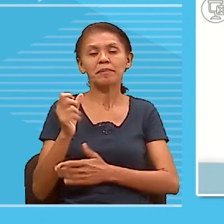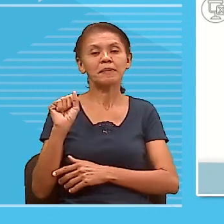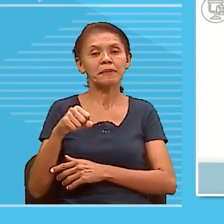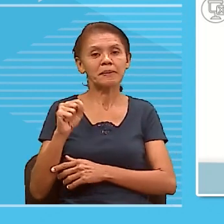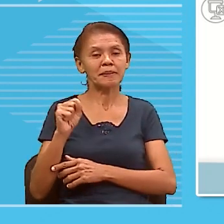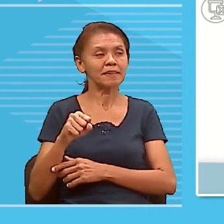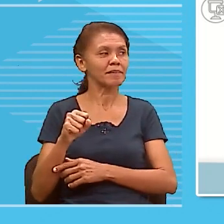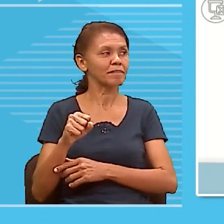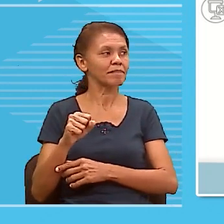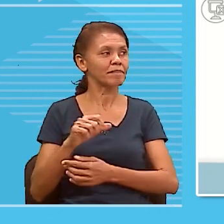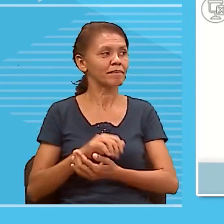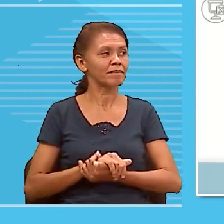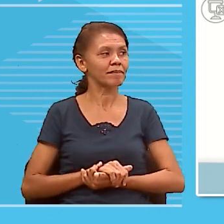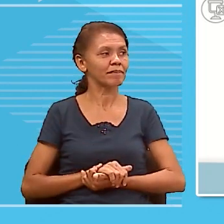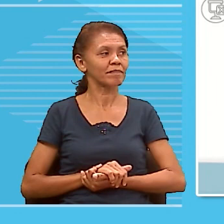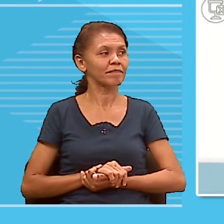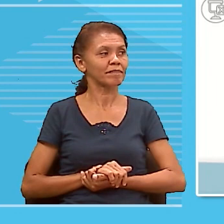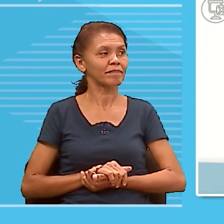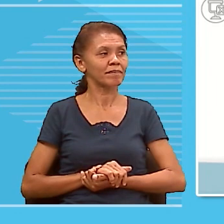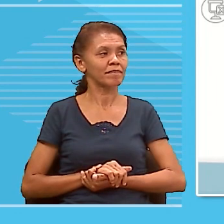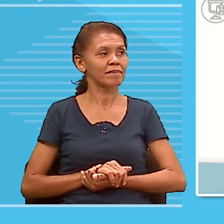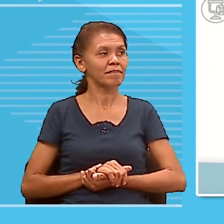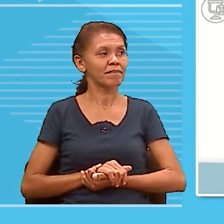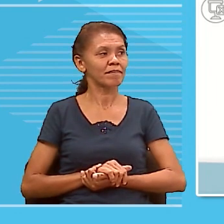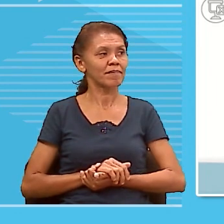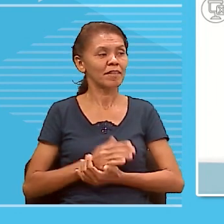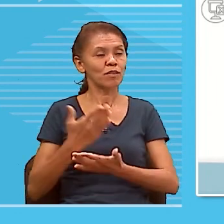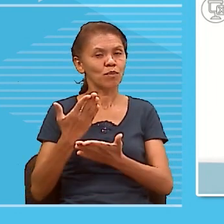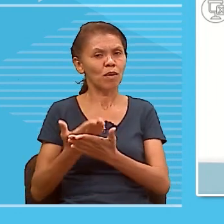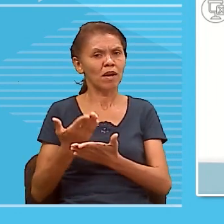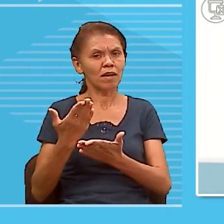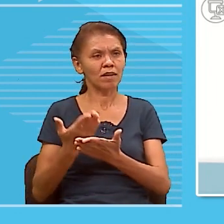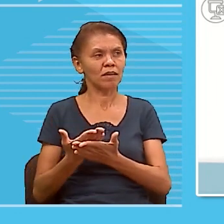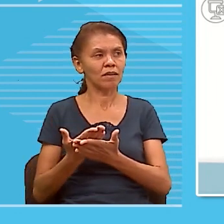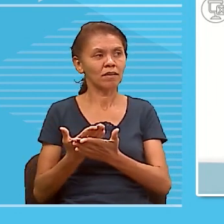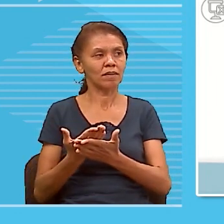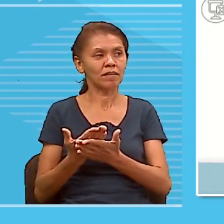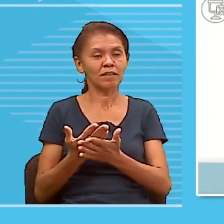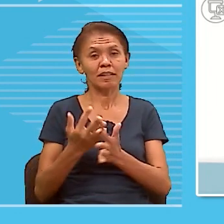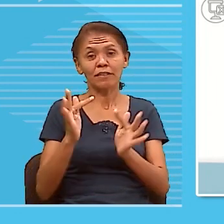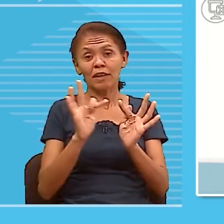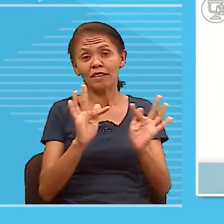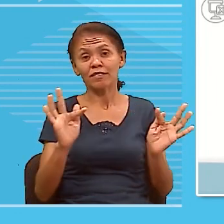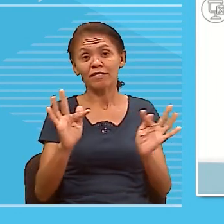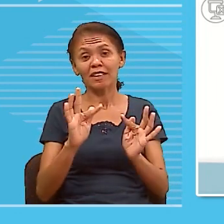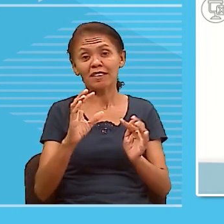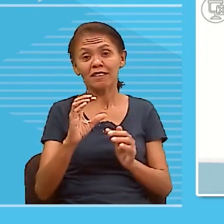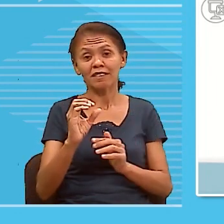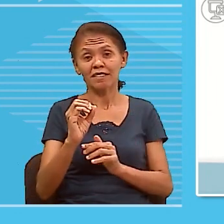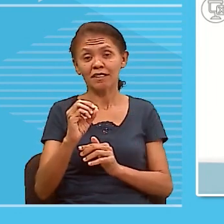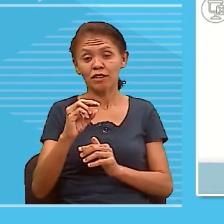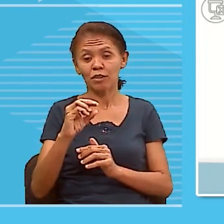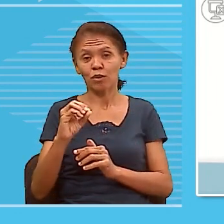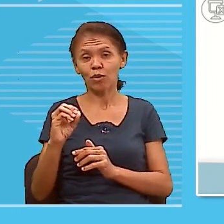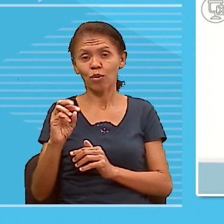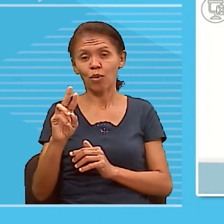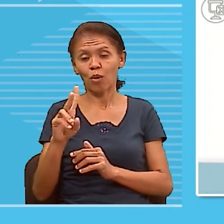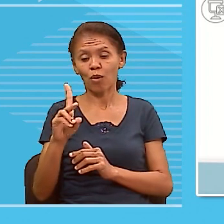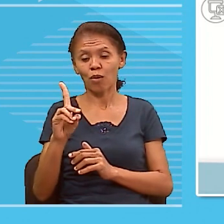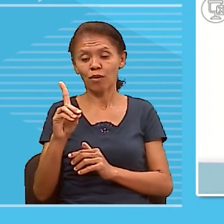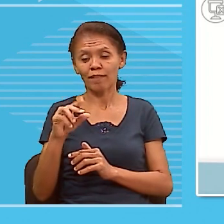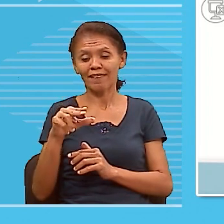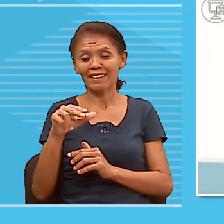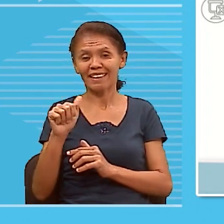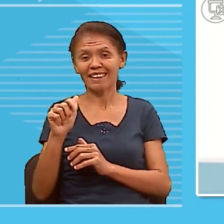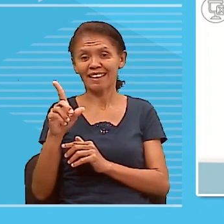acho que ela foi trabalhada numa aula sobre orações coordenadas como nós